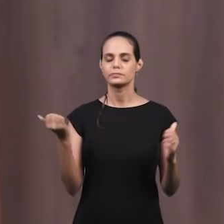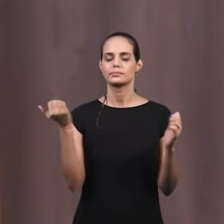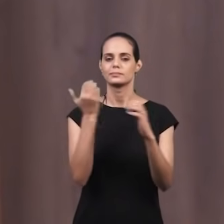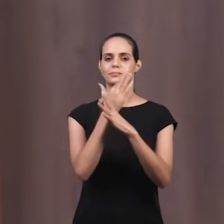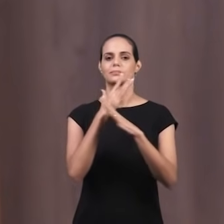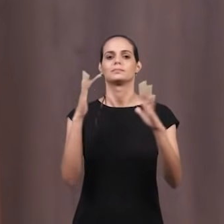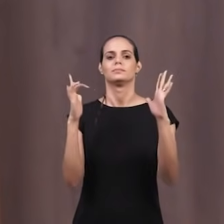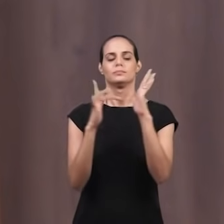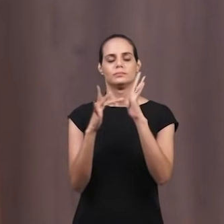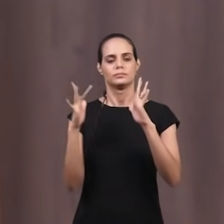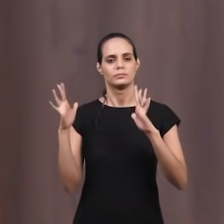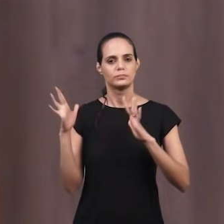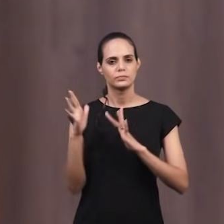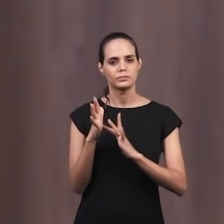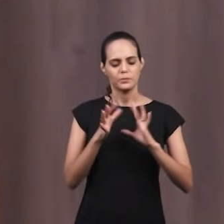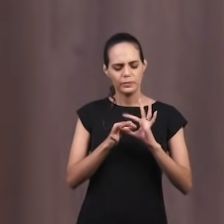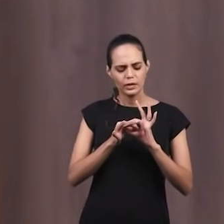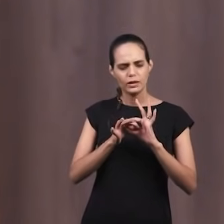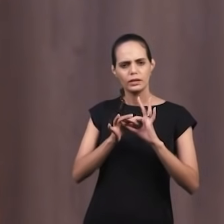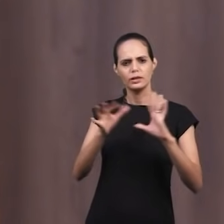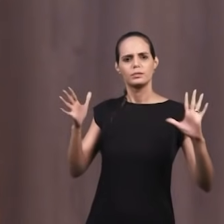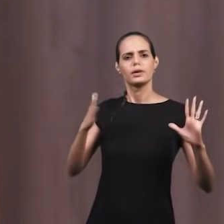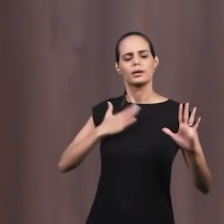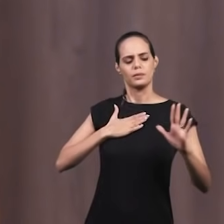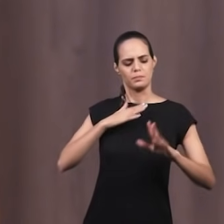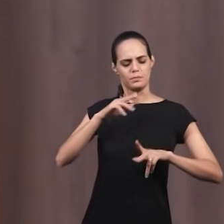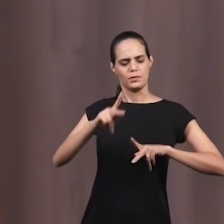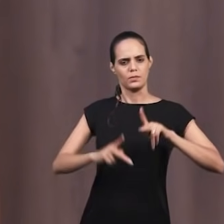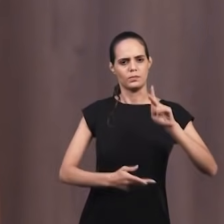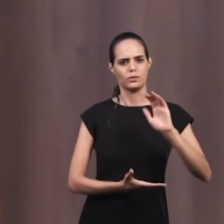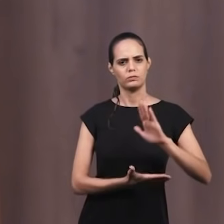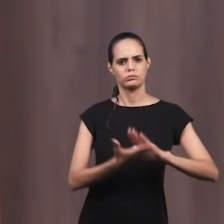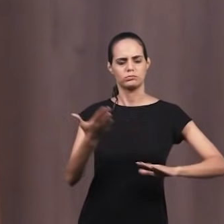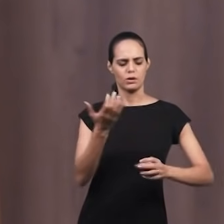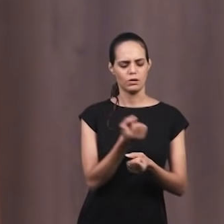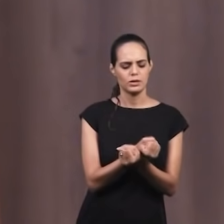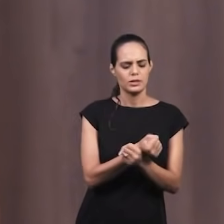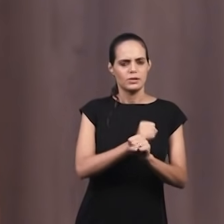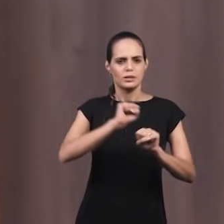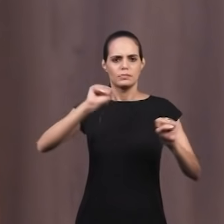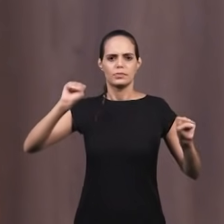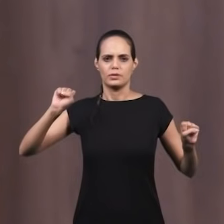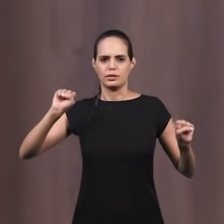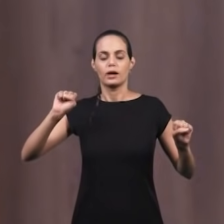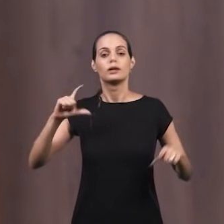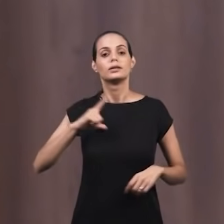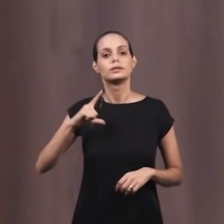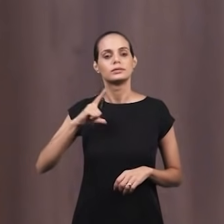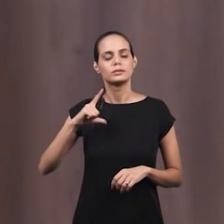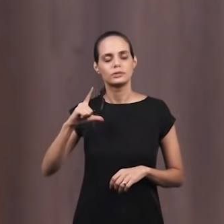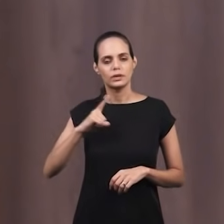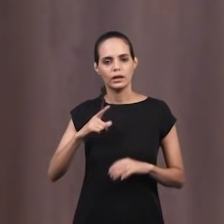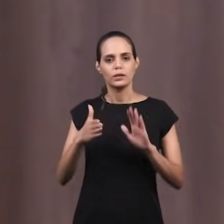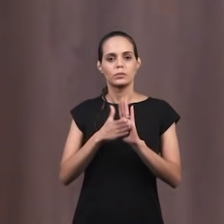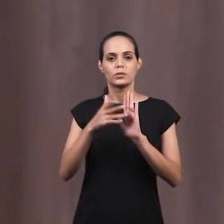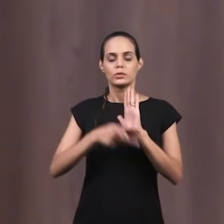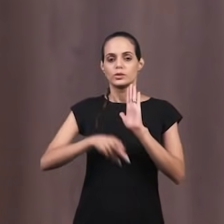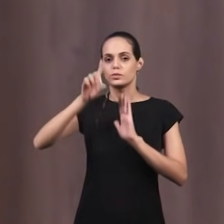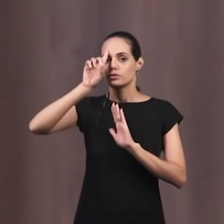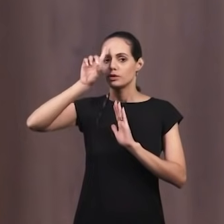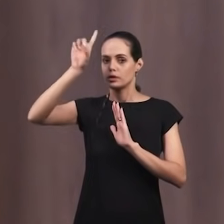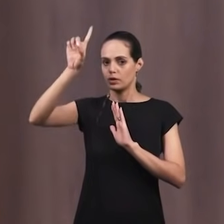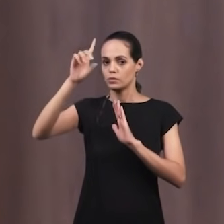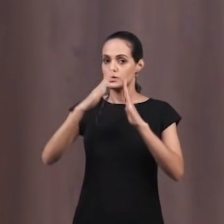Glória a Jesus, deixa meu povo ir, que coisa maravilhosa. Existe um projeto de Deus e a igreja está vivendo